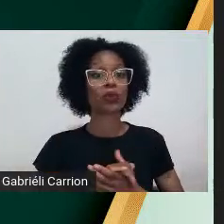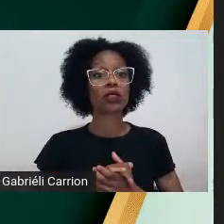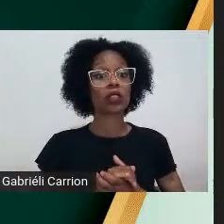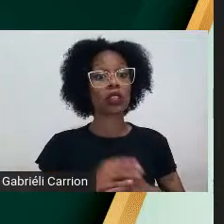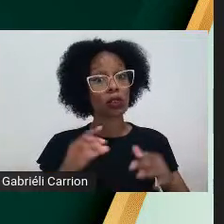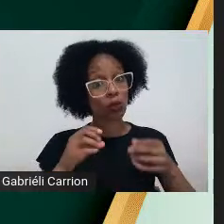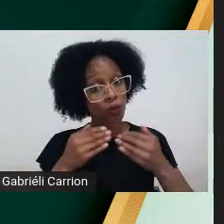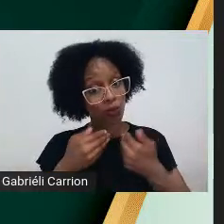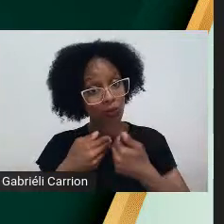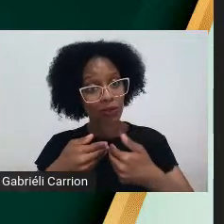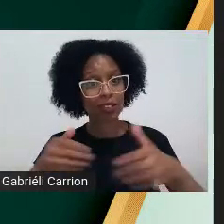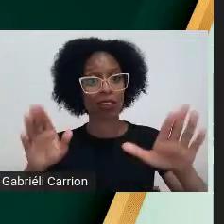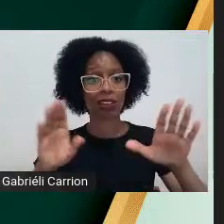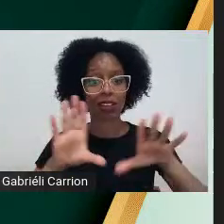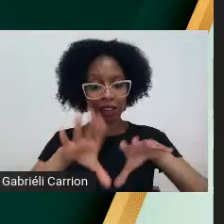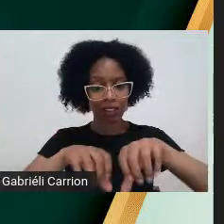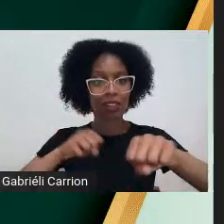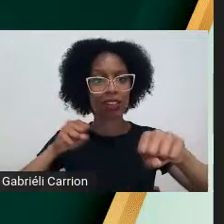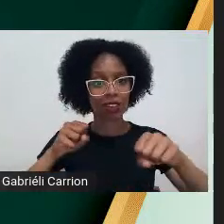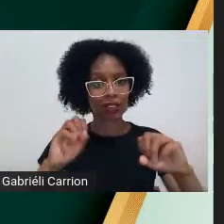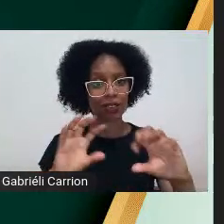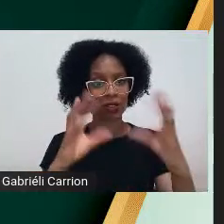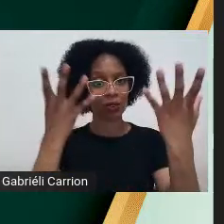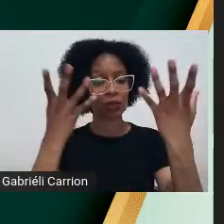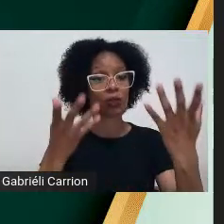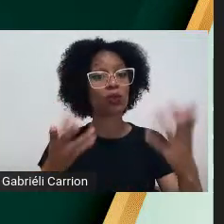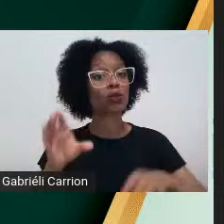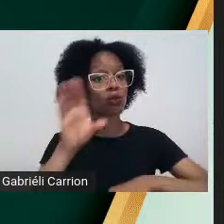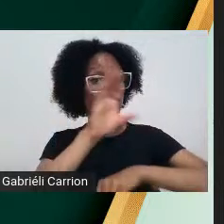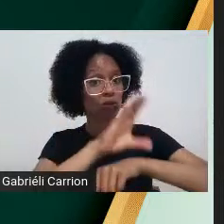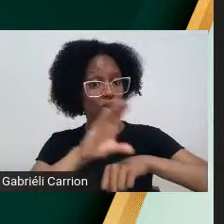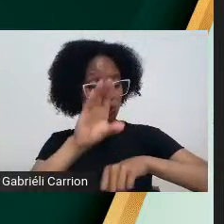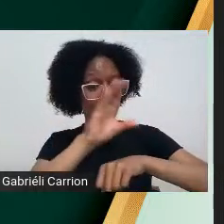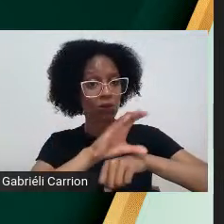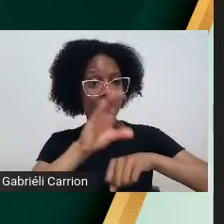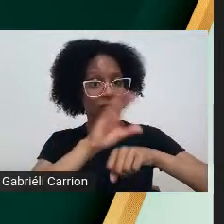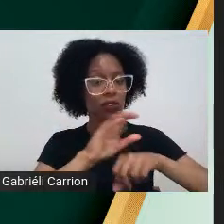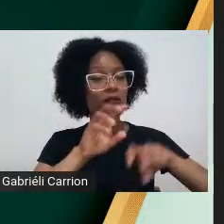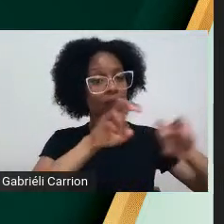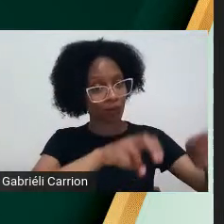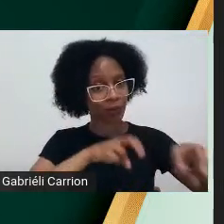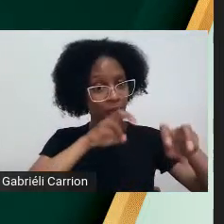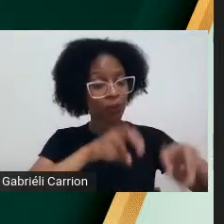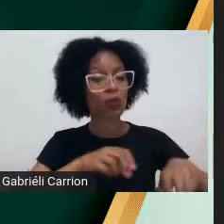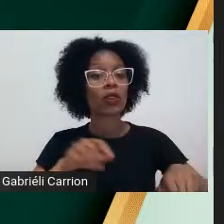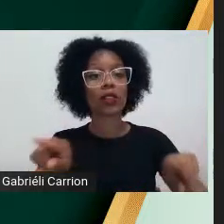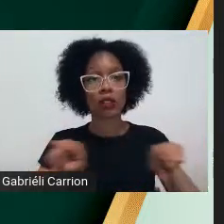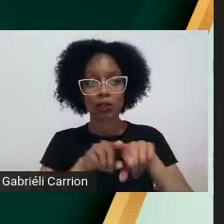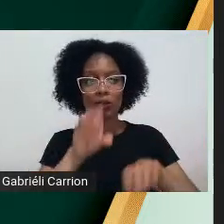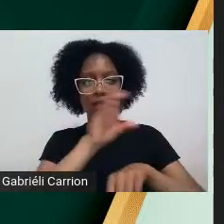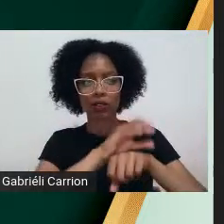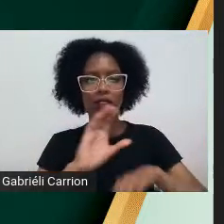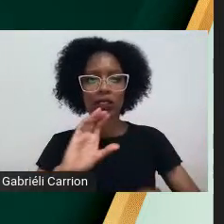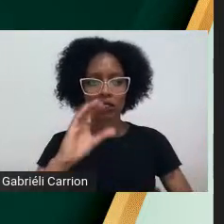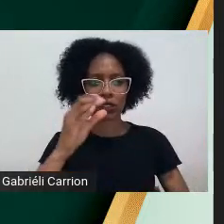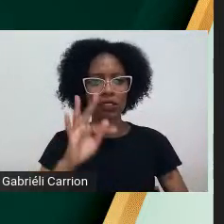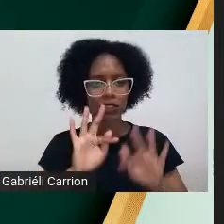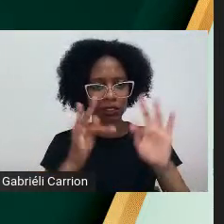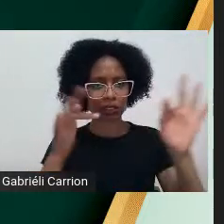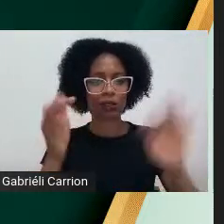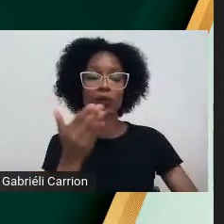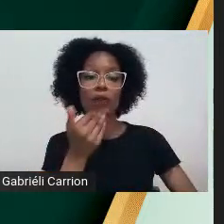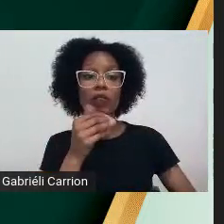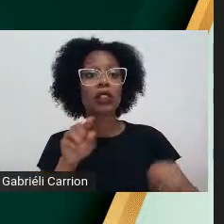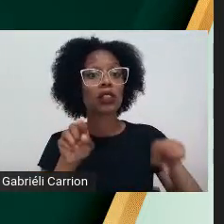declaro aberta essa sessão solene de colação de grau dos cursos de Agronomia, Ciência e Tecnologia de